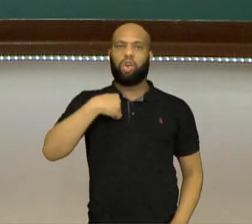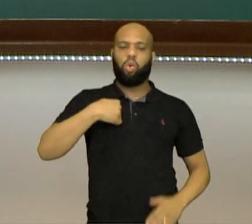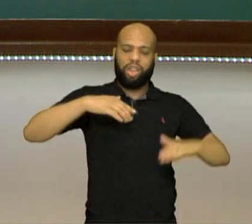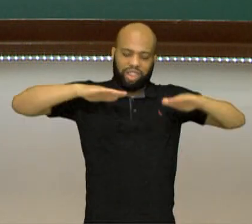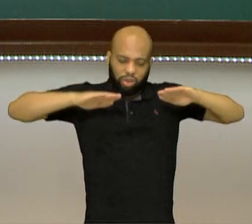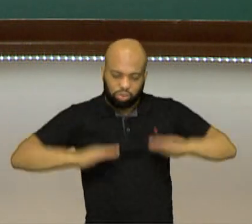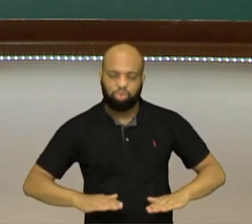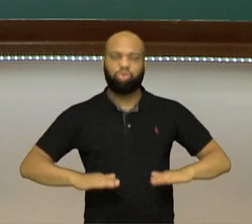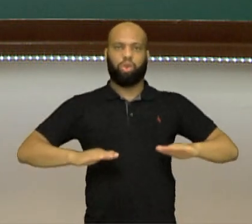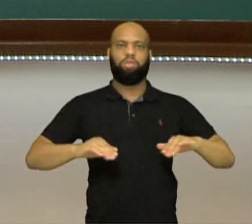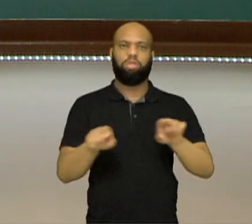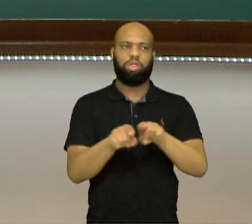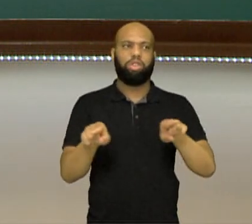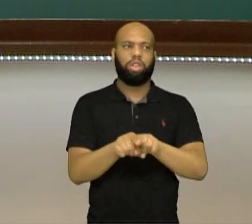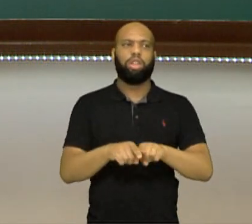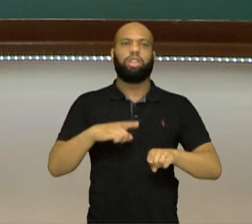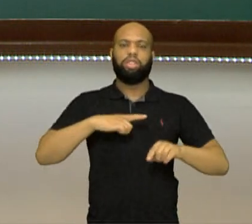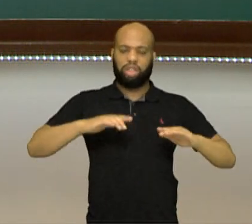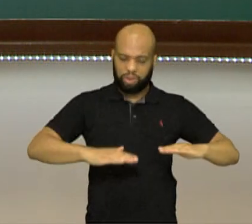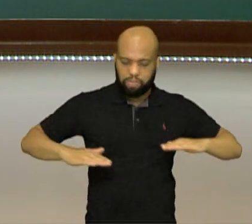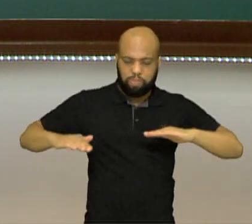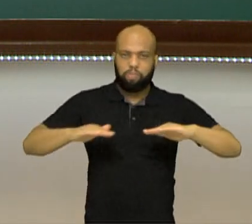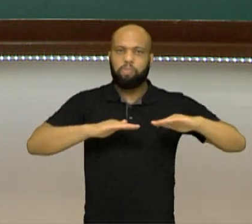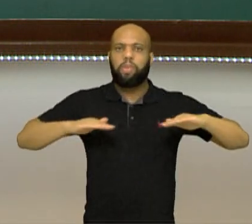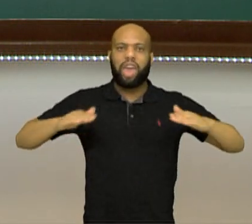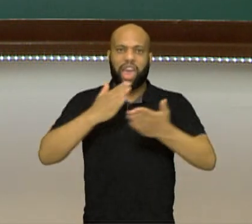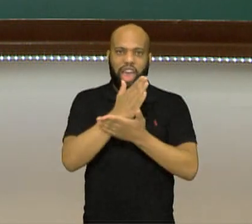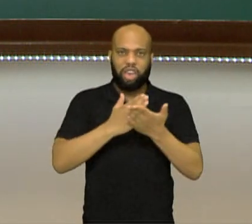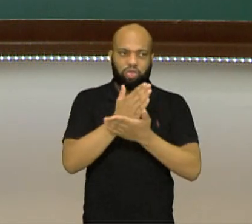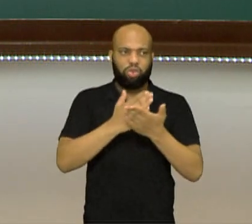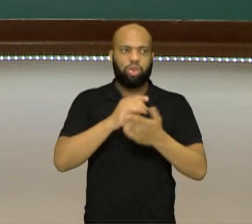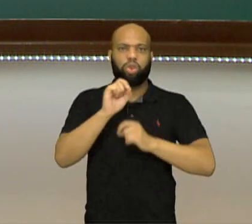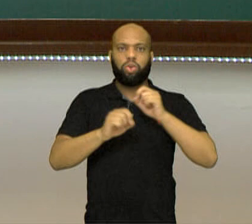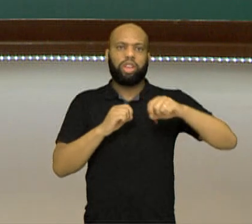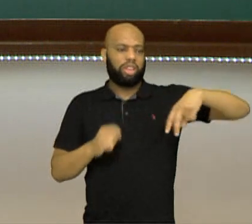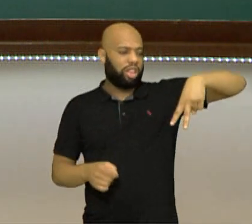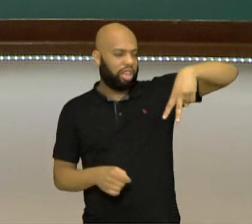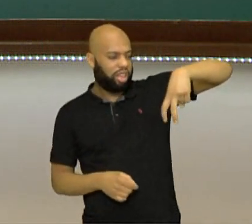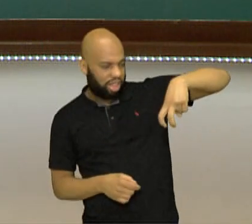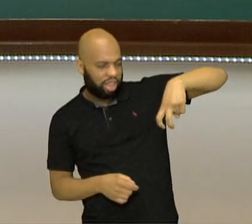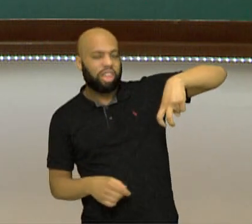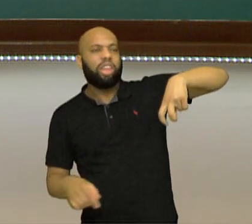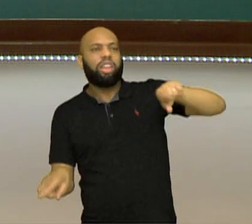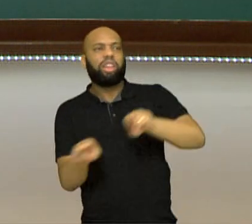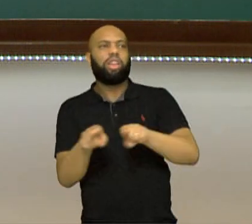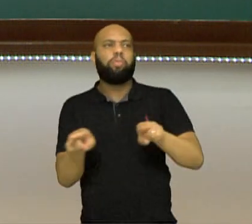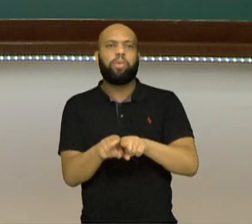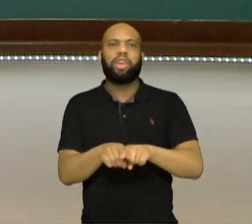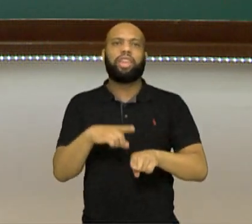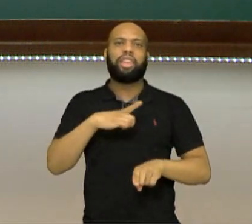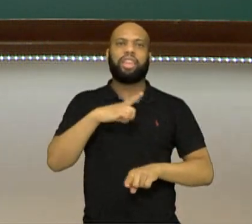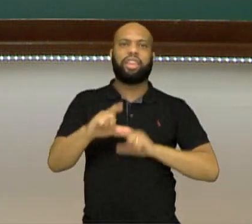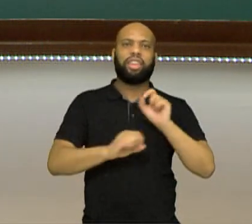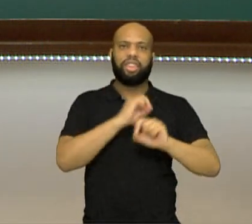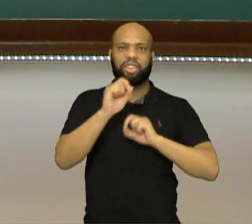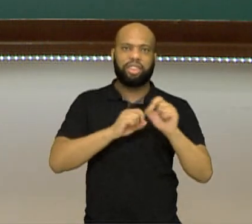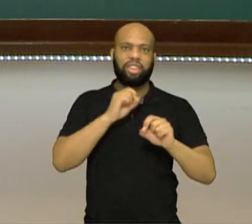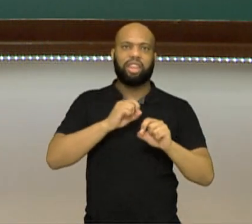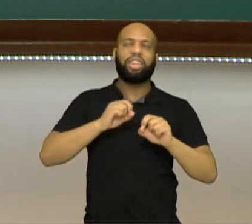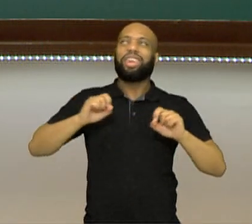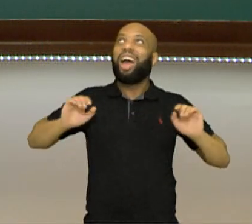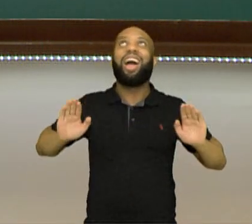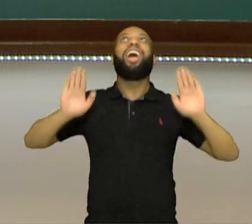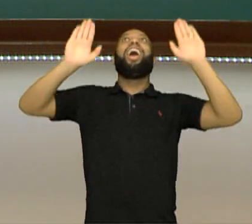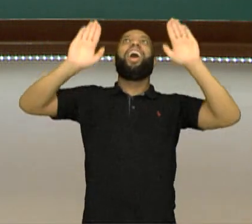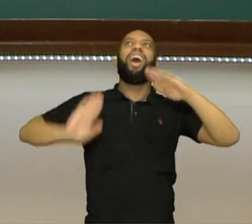chão, vai ser um plano baixo, um plano médio, que é esse joelho semicerrado, esse plano alto, que é esticar o máximo que eu posso